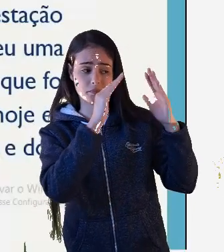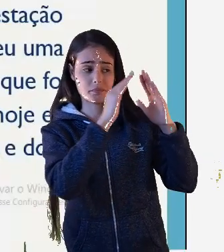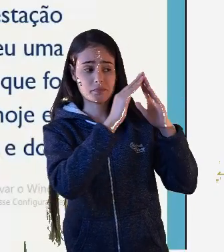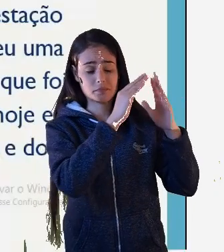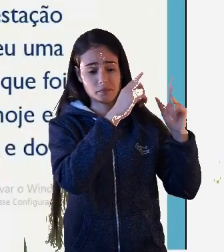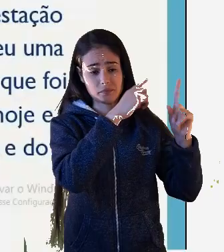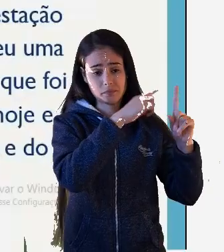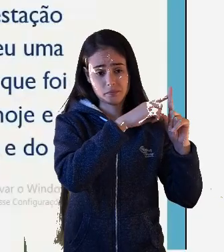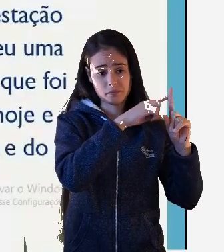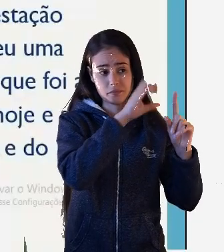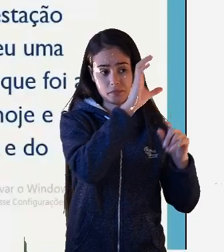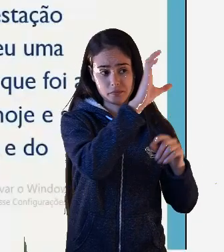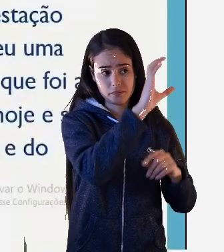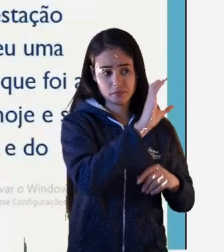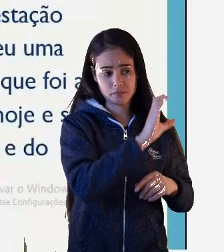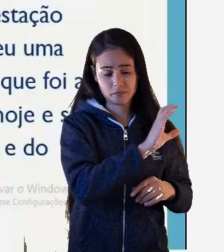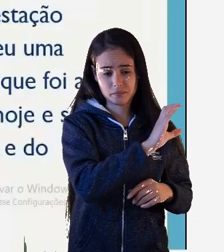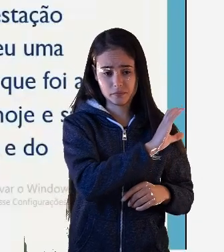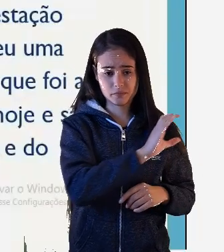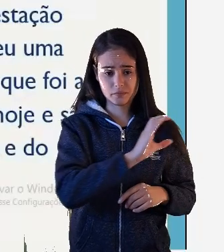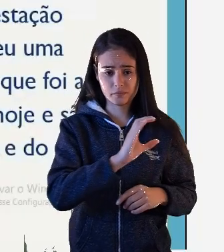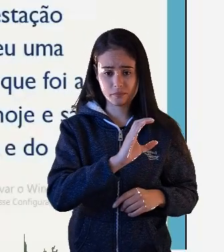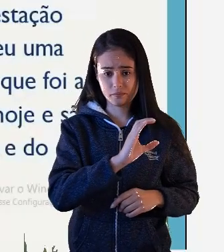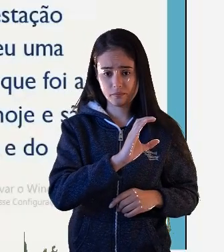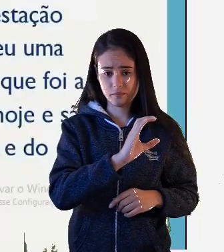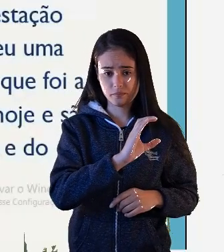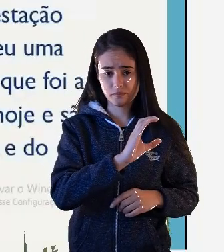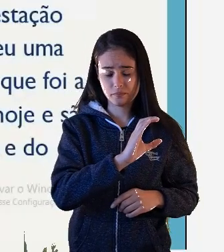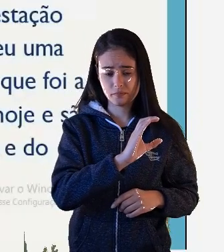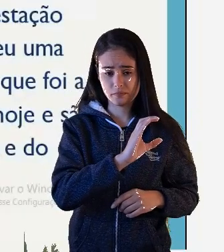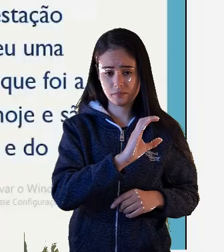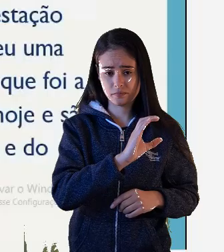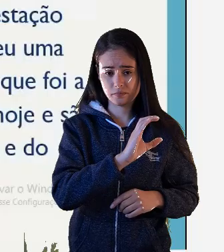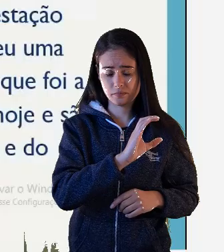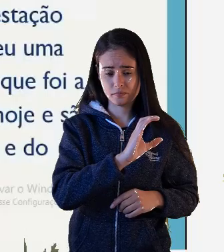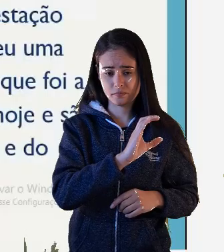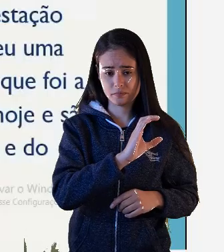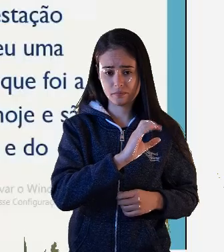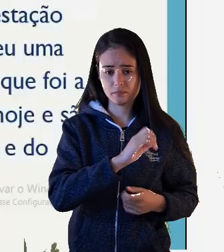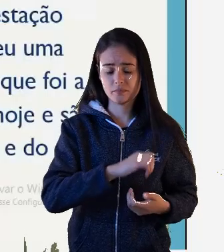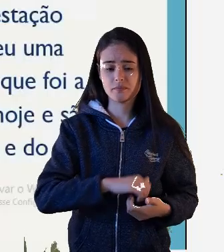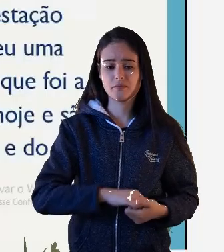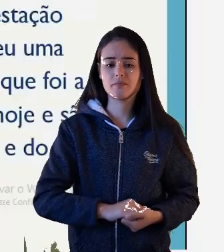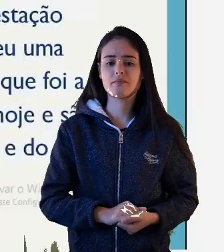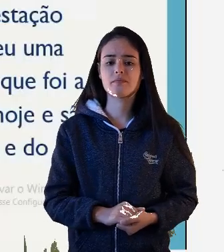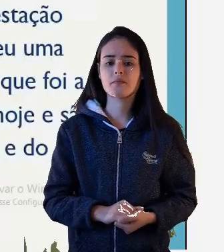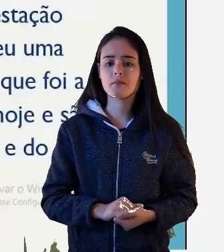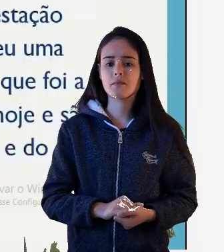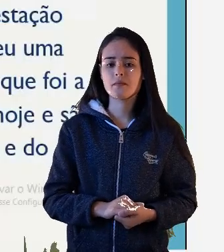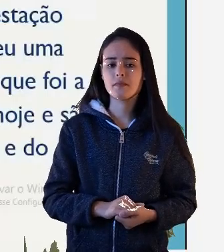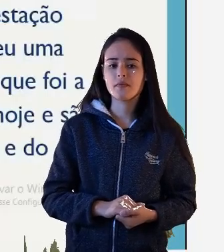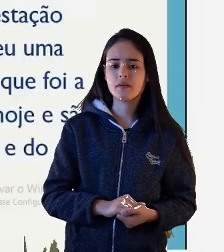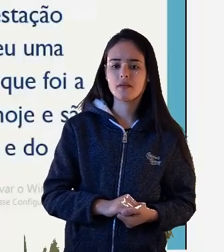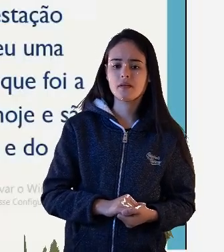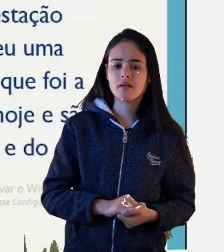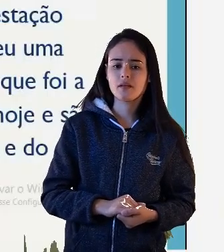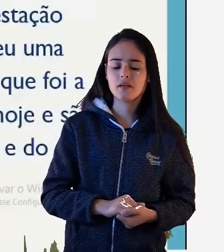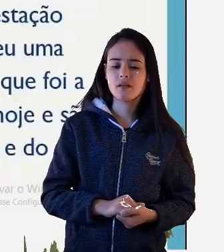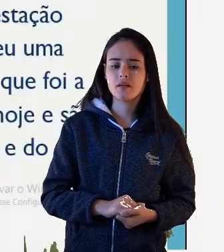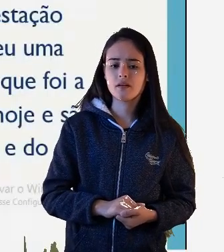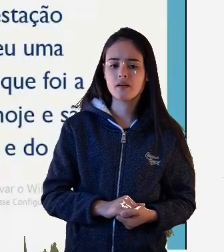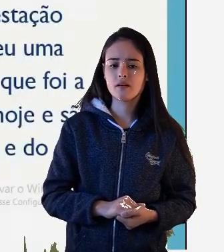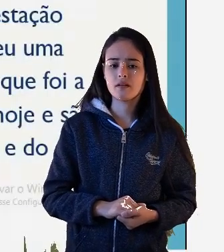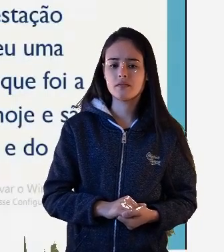então fazia parte dessa escravização, né? Esse apagamento da religião